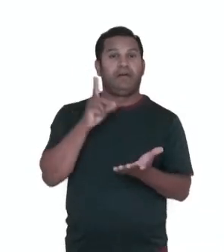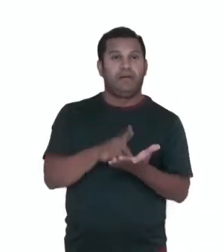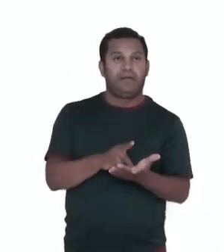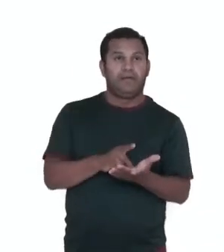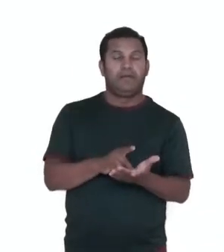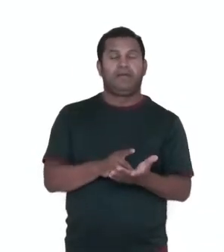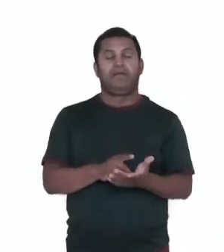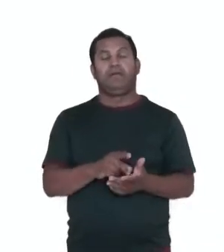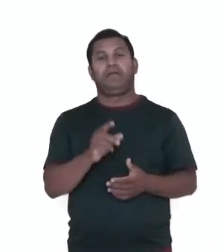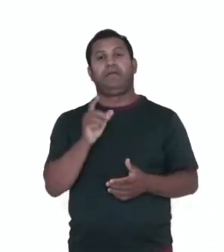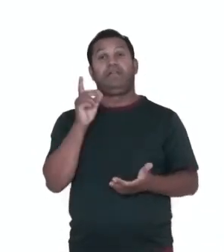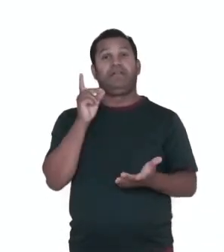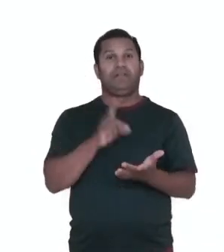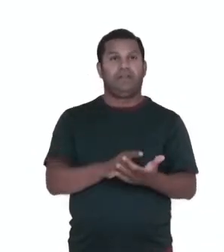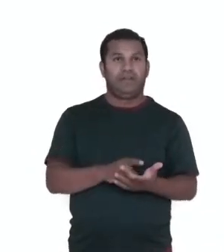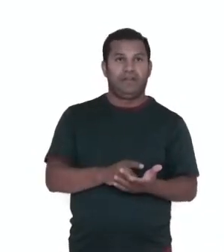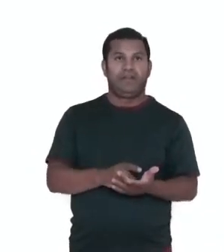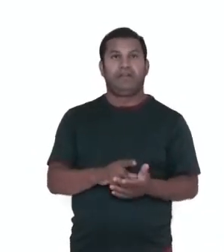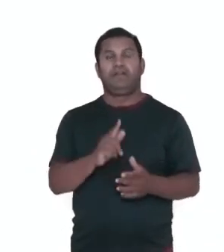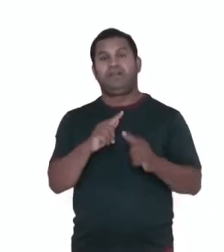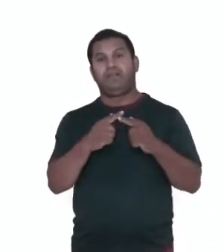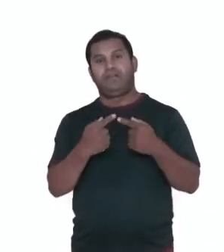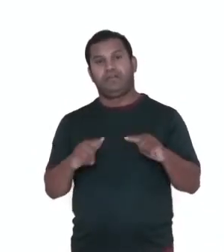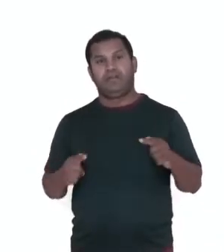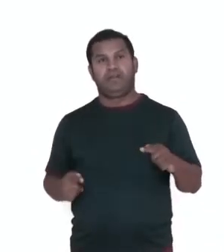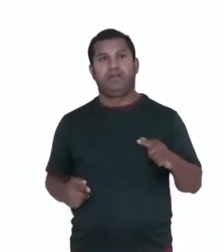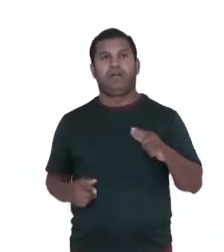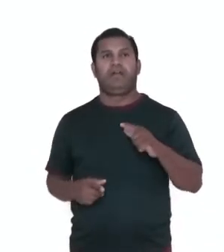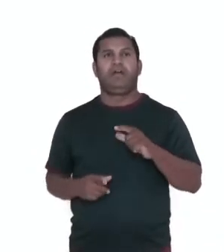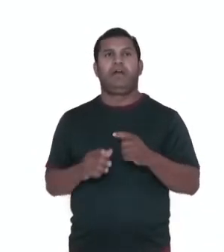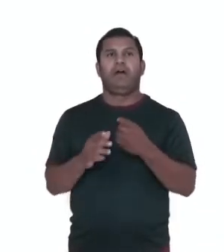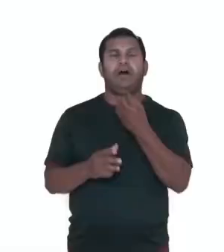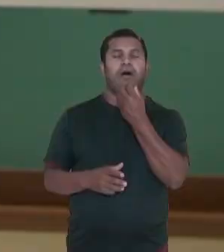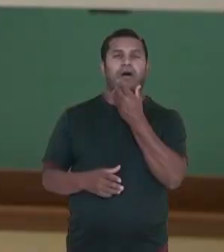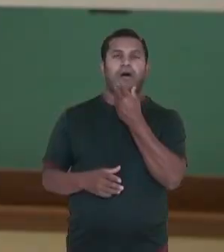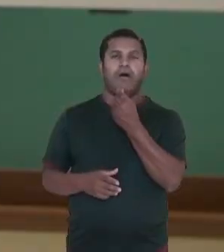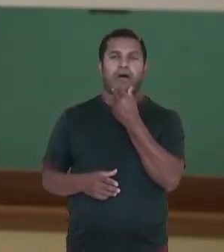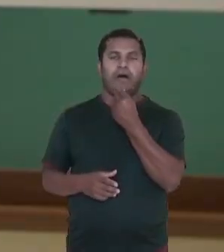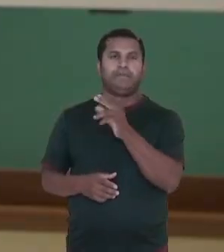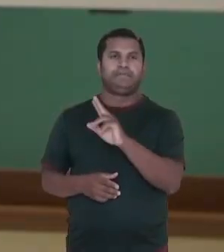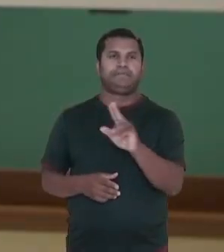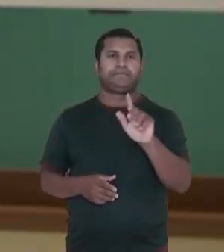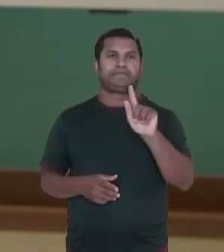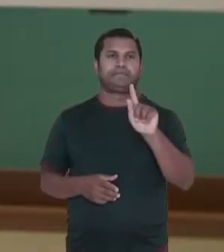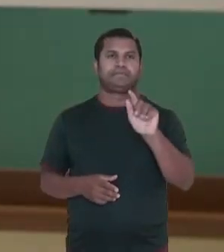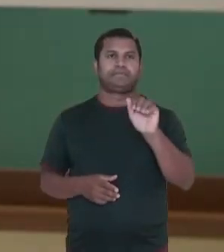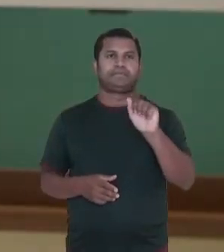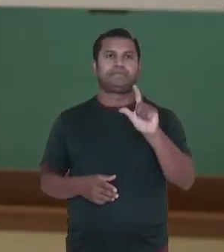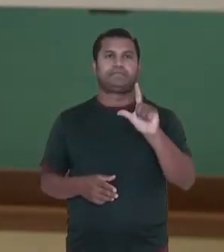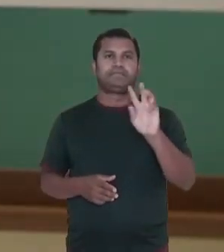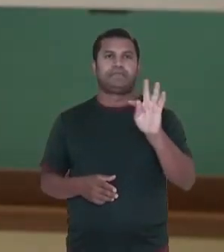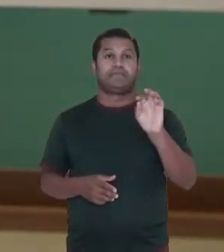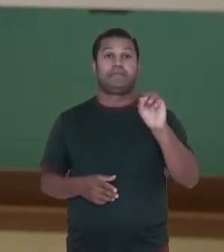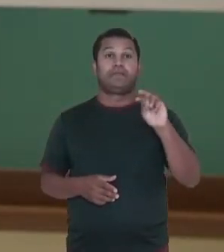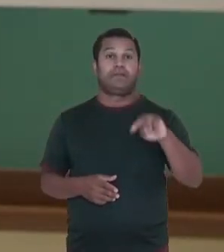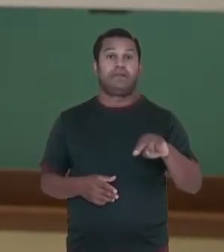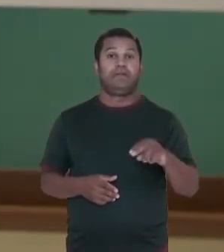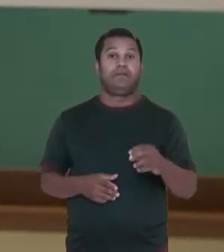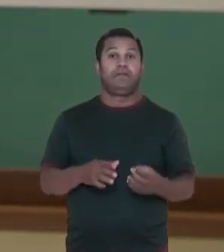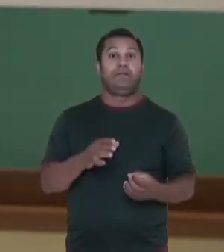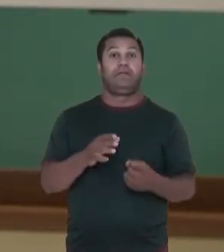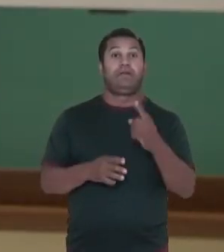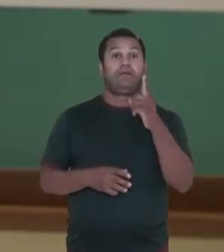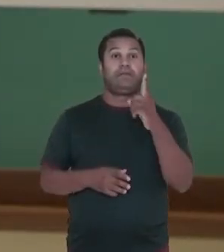lá em 1833. E ele busca fazer uma seleção dos genes que são de interesse, né? Então, por